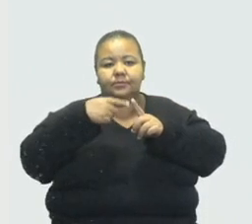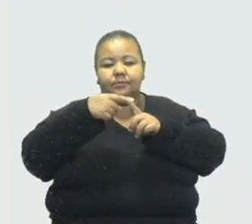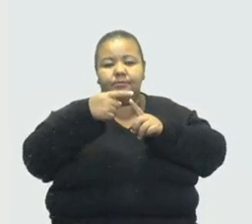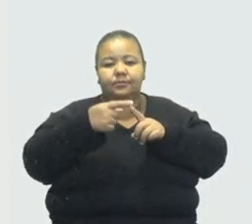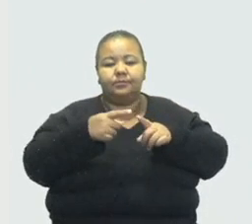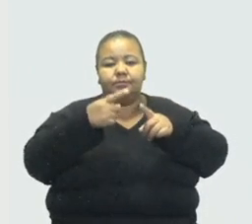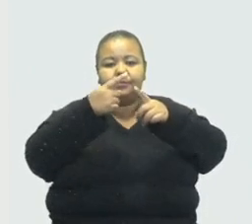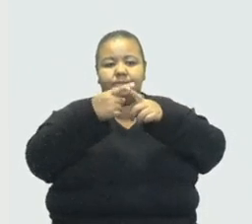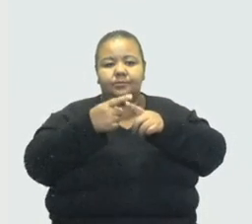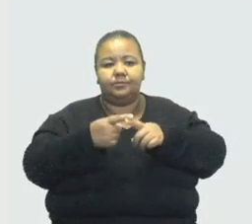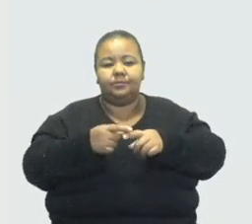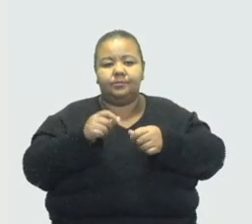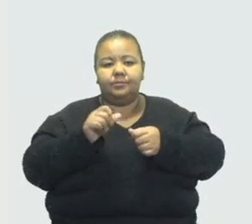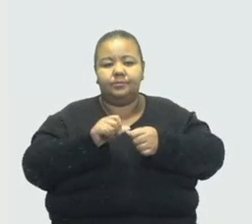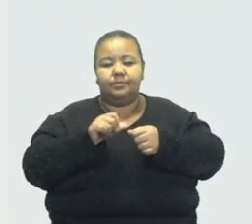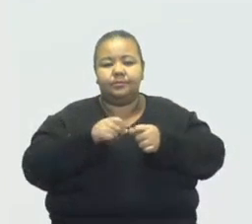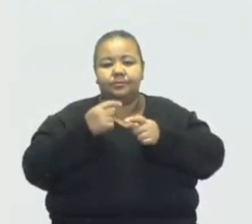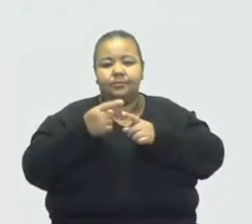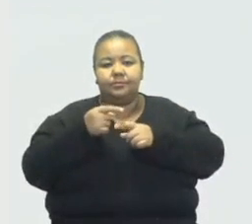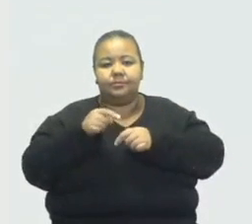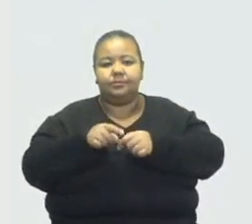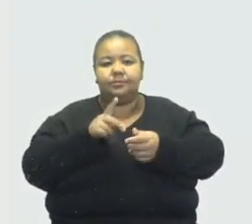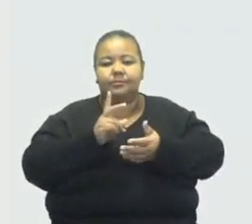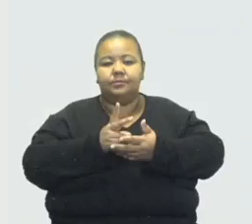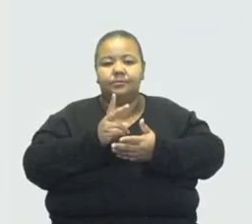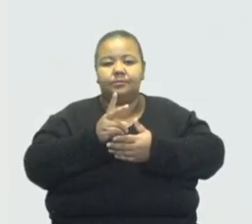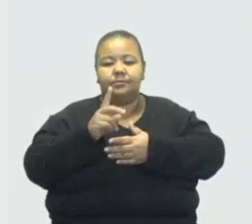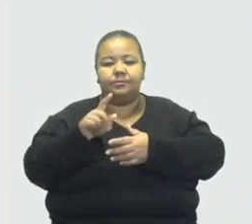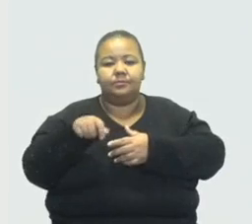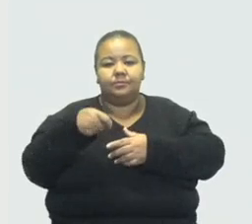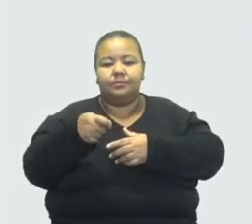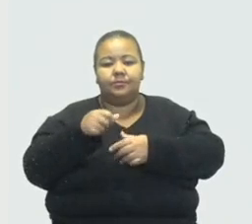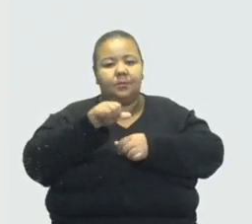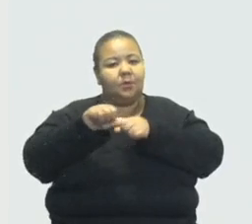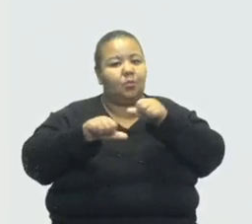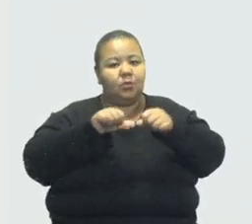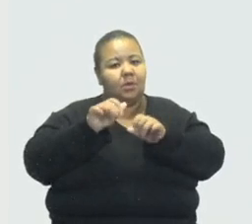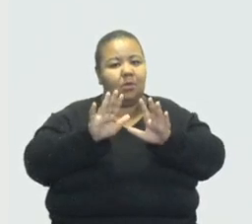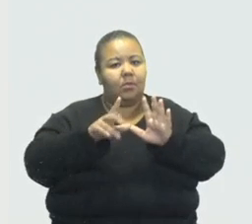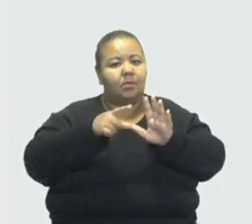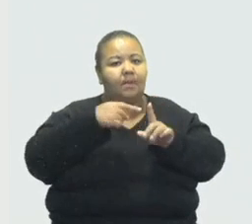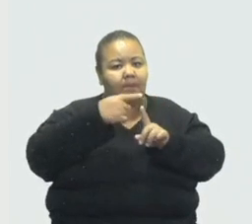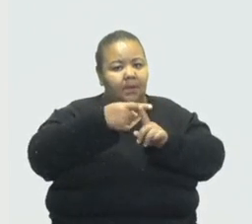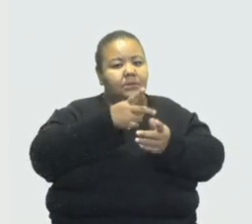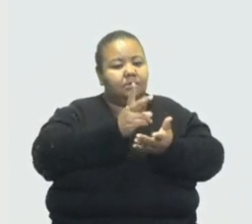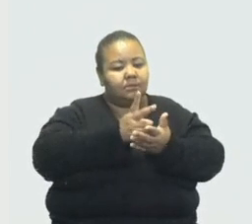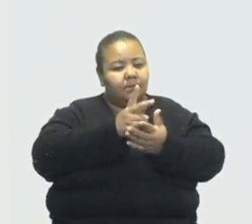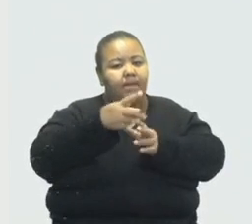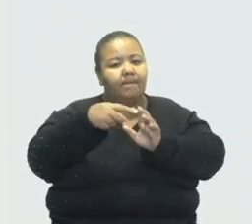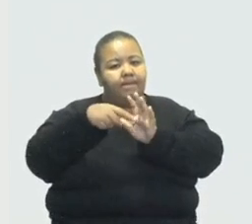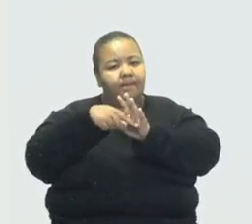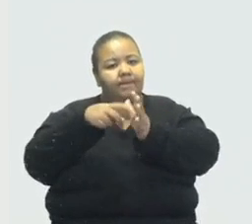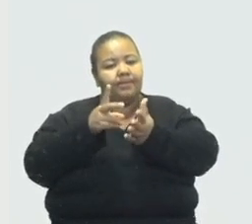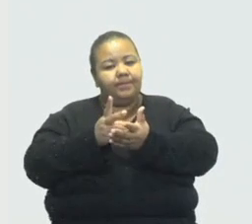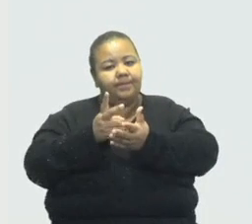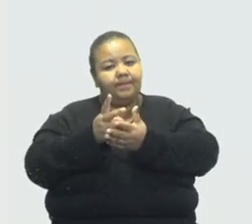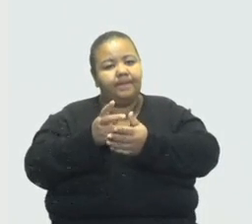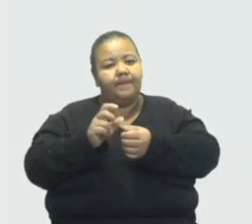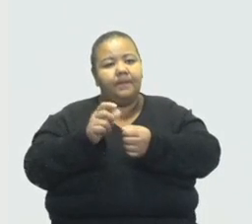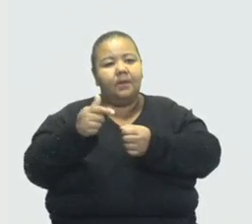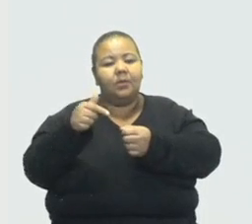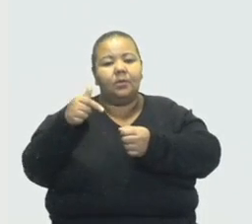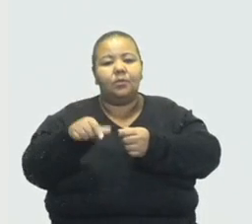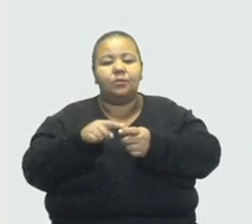esses elementos e vamos multiplicar. Aqui vai permanecer o sinal, não vai alterar. Agora a gente vai no sentido de diagonal